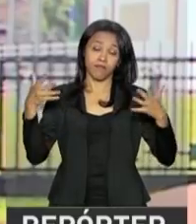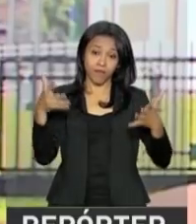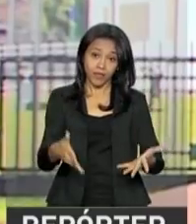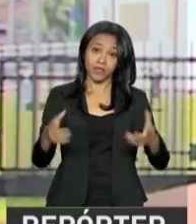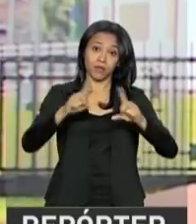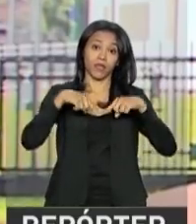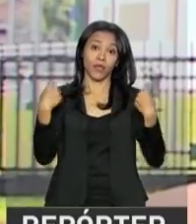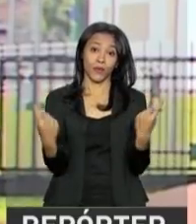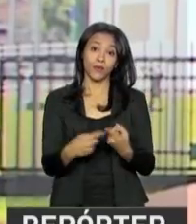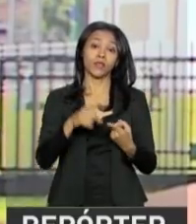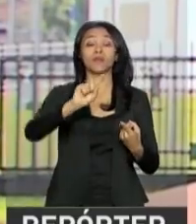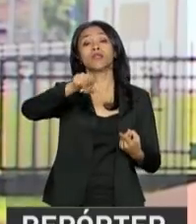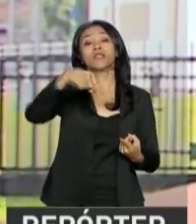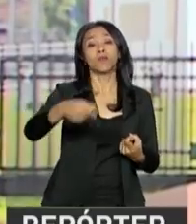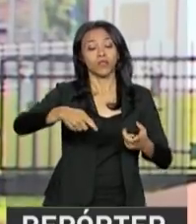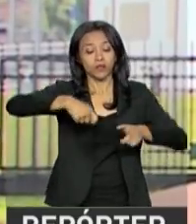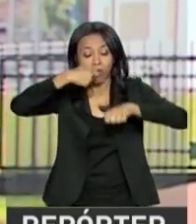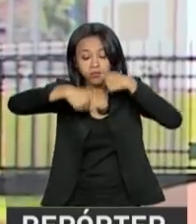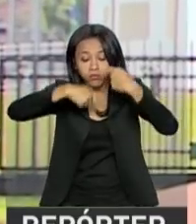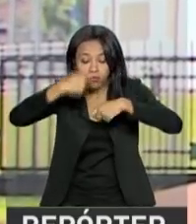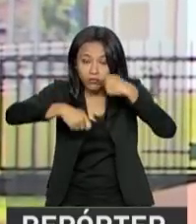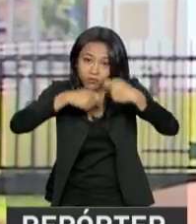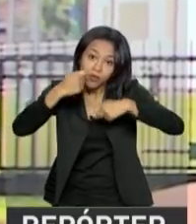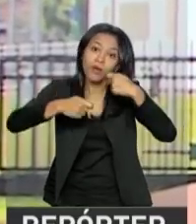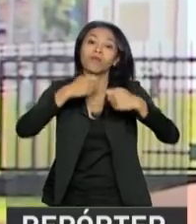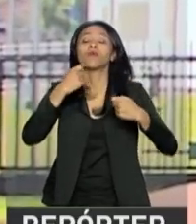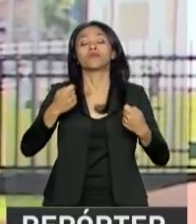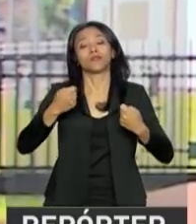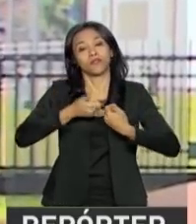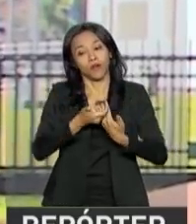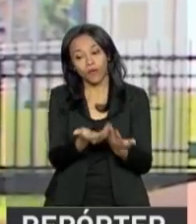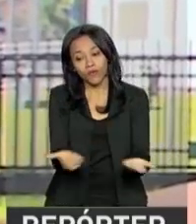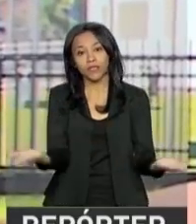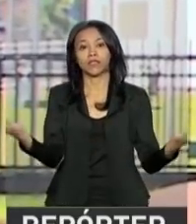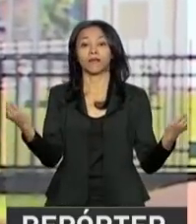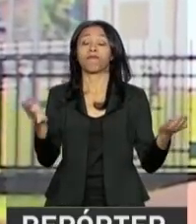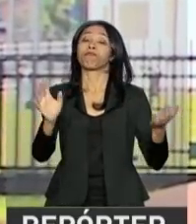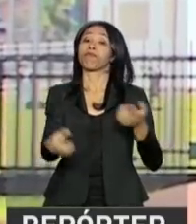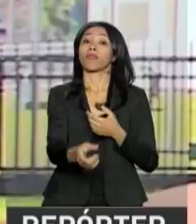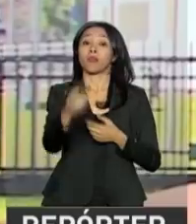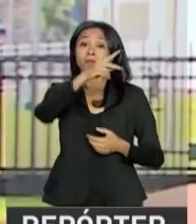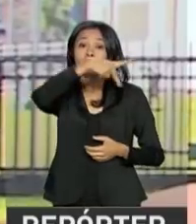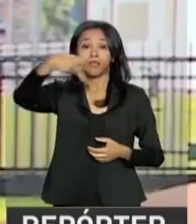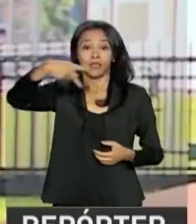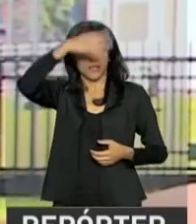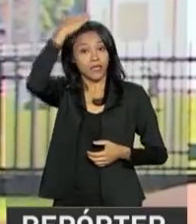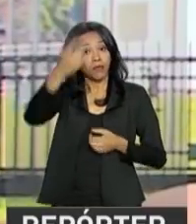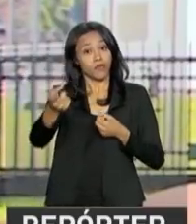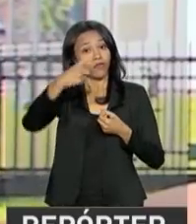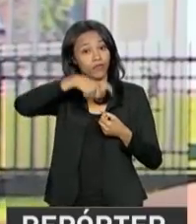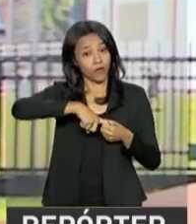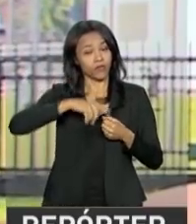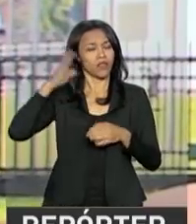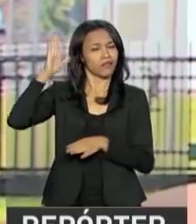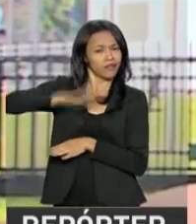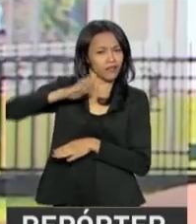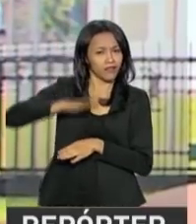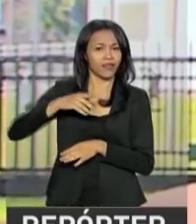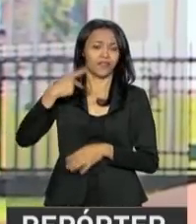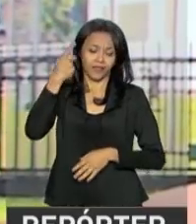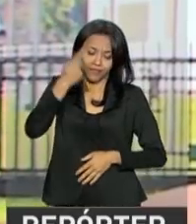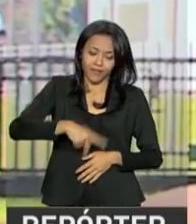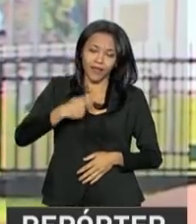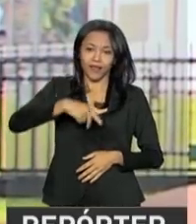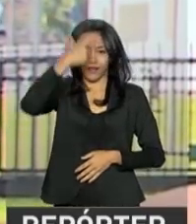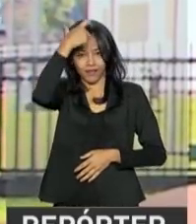e de almoço oferecido pelo presidente paraguaio horacio cartes teme retornar ao brasil no final do dia de assunção no paraguai